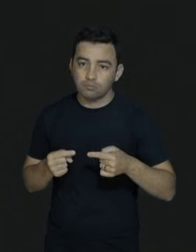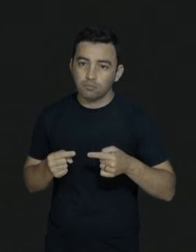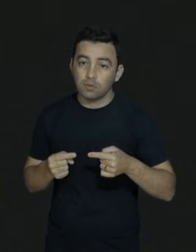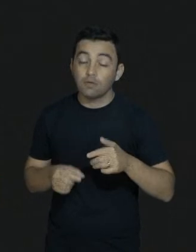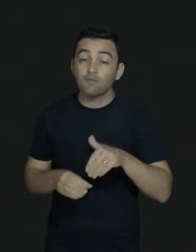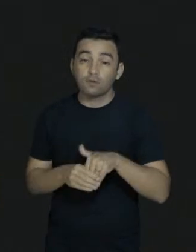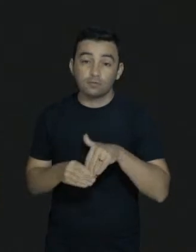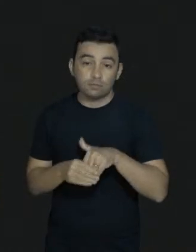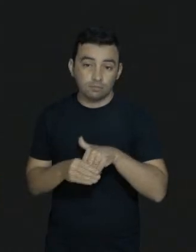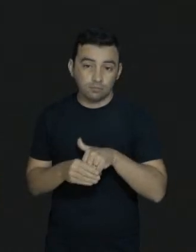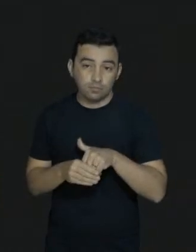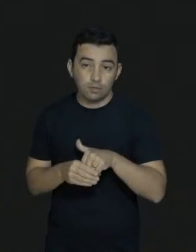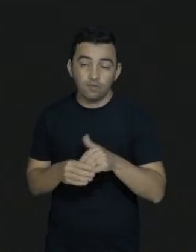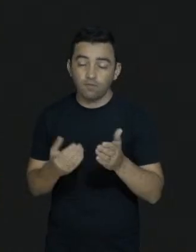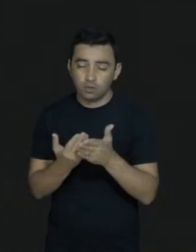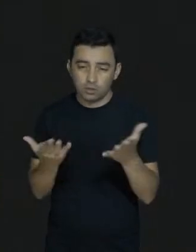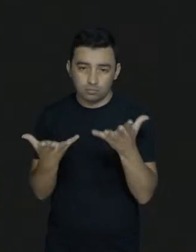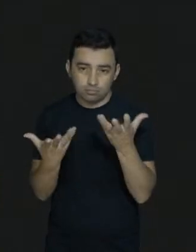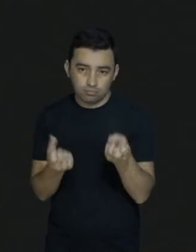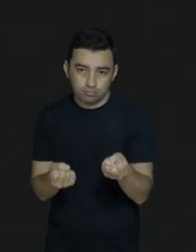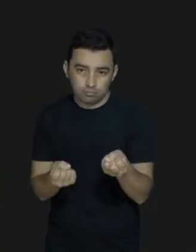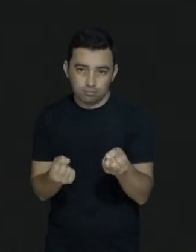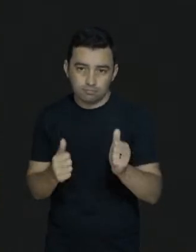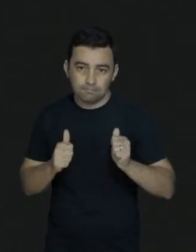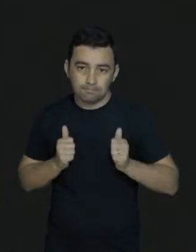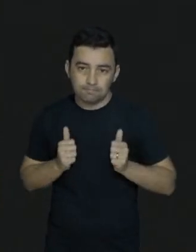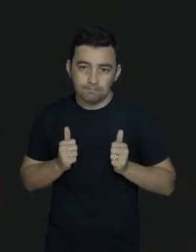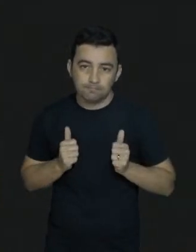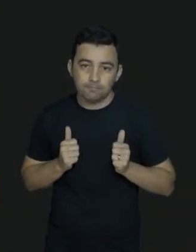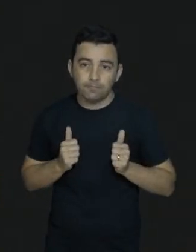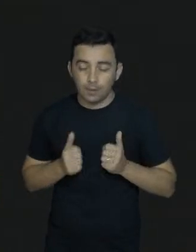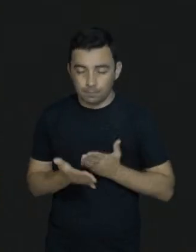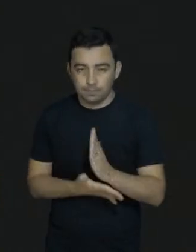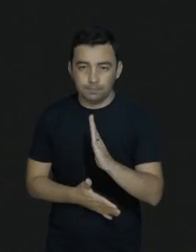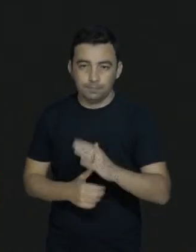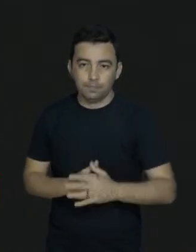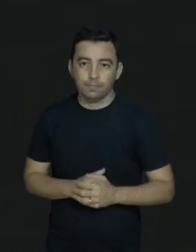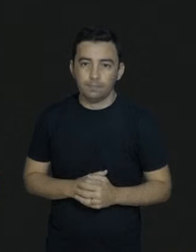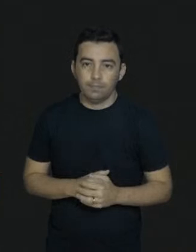em votação os que forem a favor permanentes Como estão aprovado